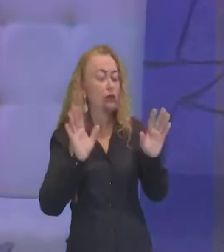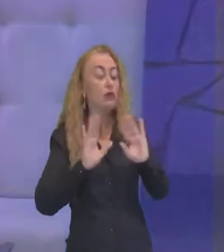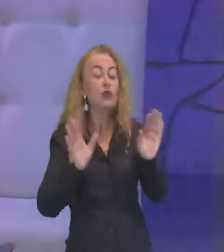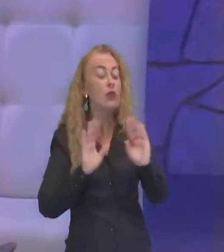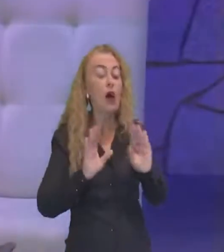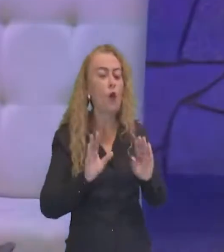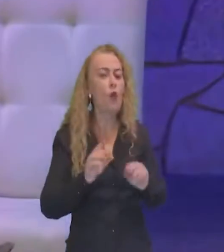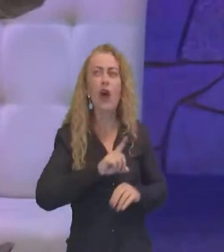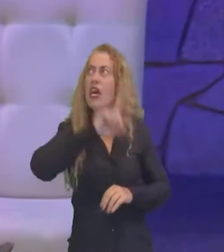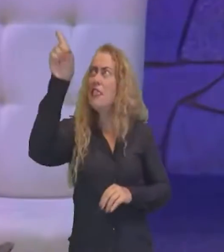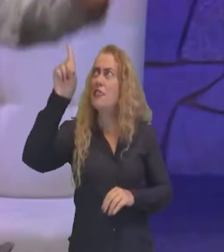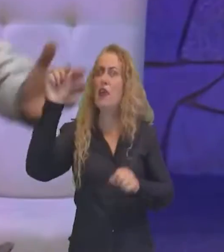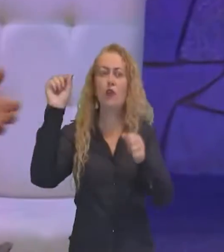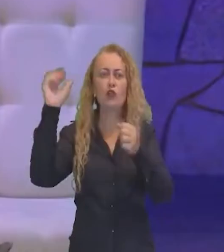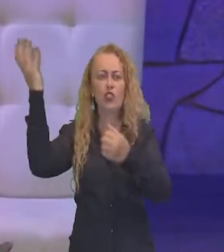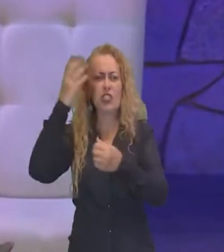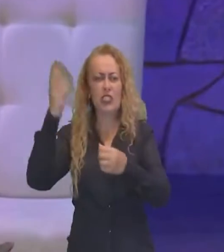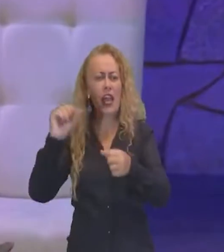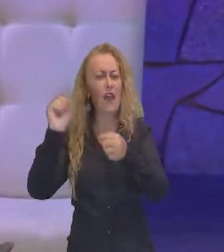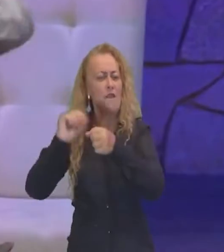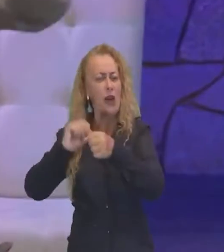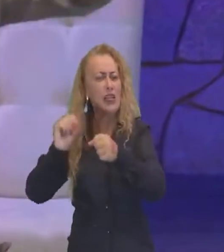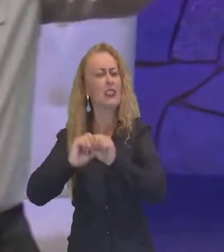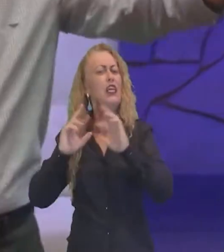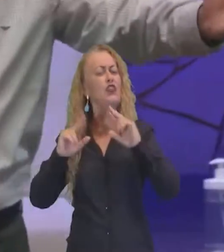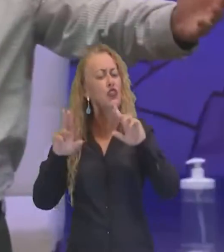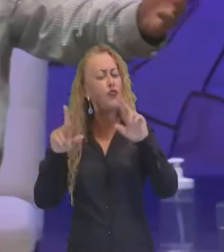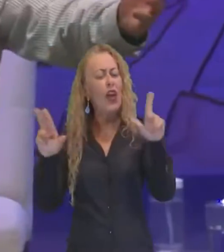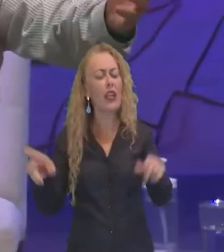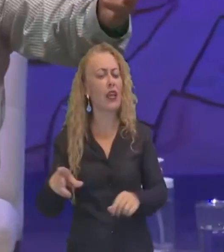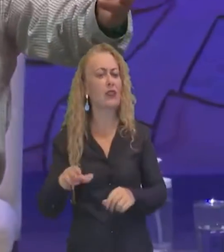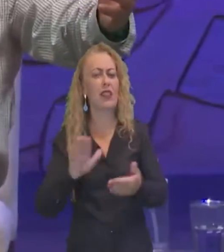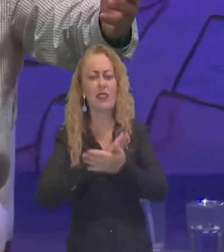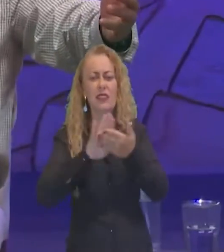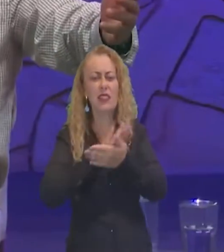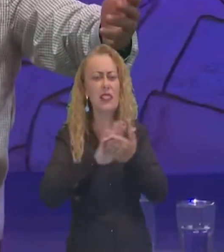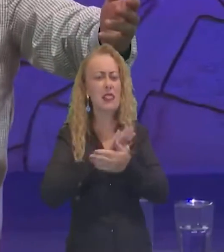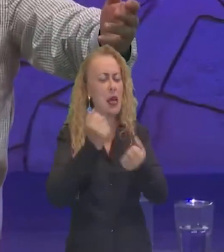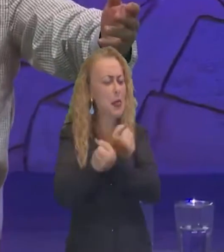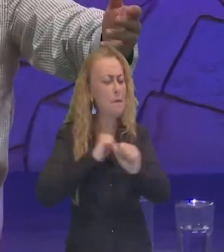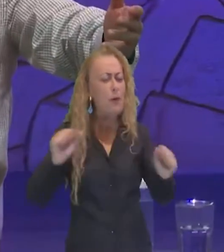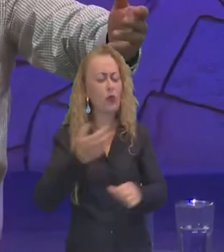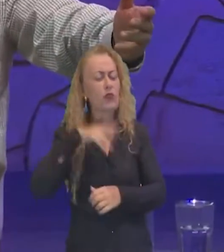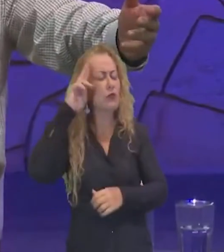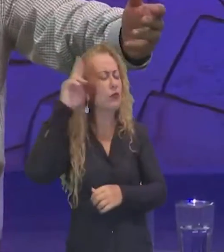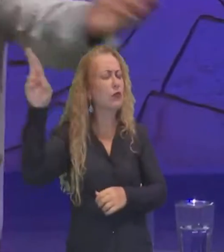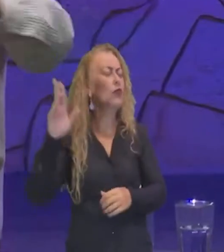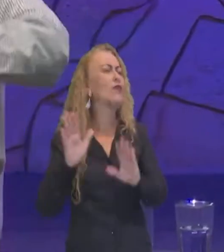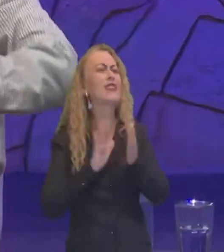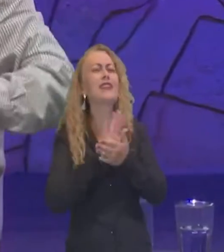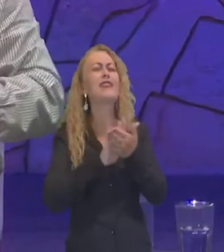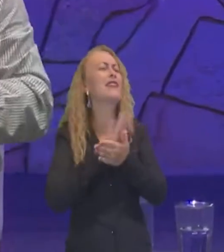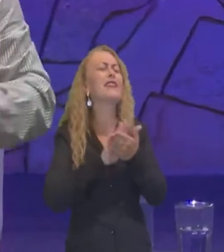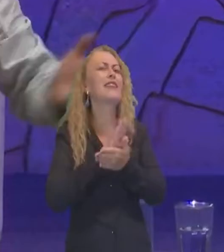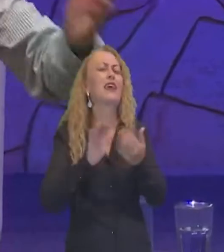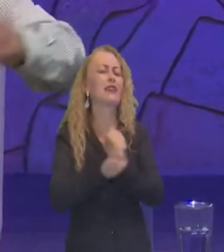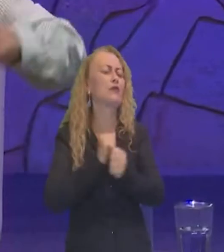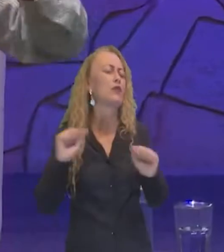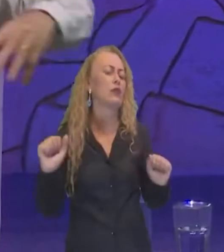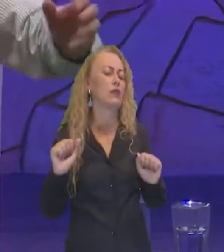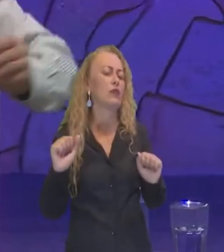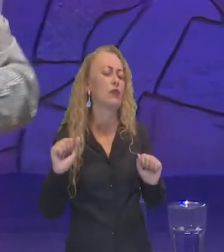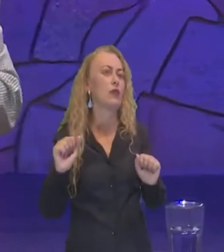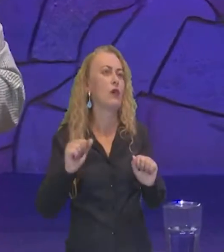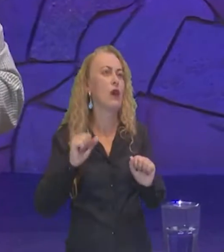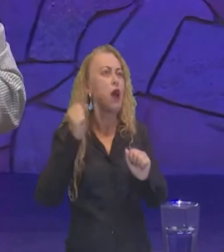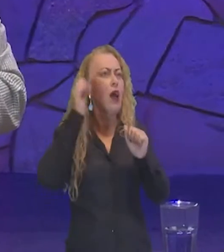tudo que existe, o céu, da terra, de tudo que existe. Não há nada impossível para o Senhor. Vocês lembram quando os anjos foram